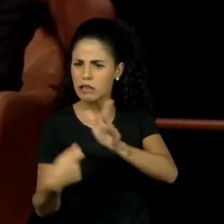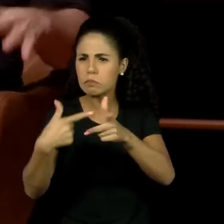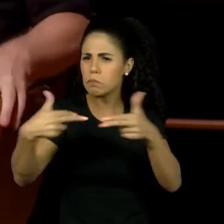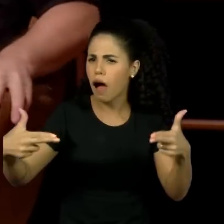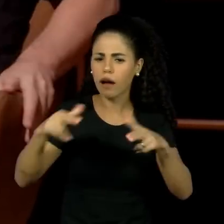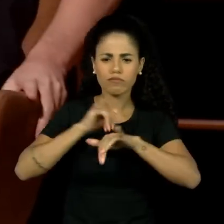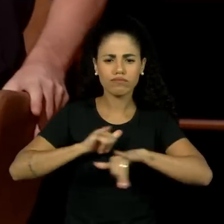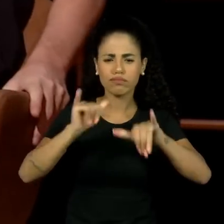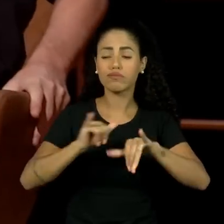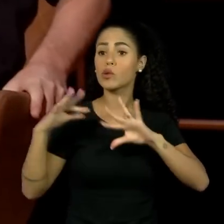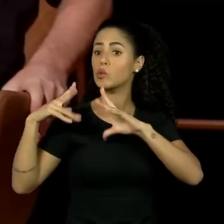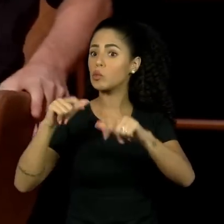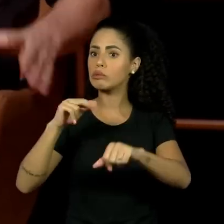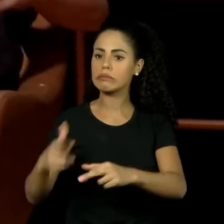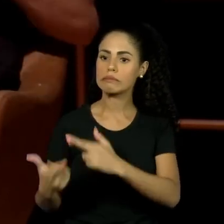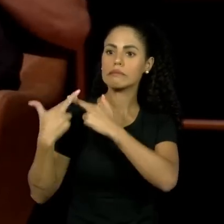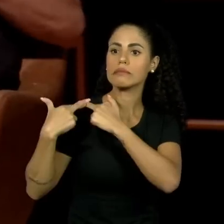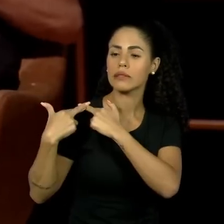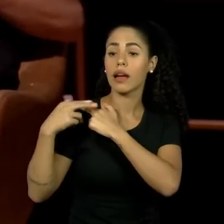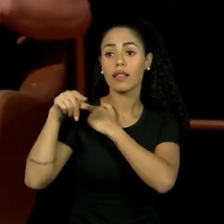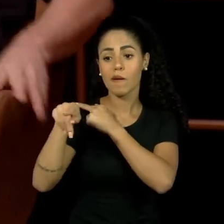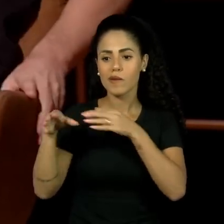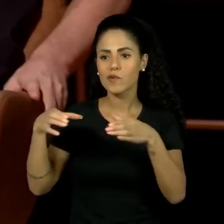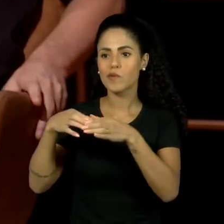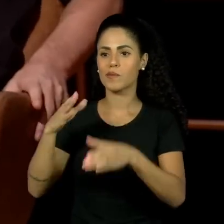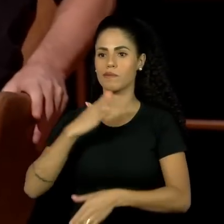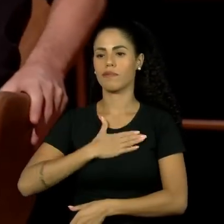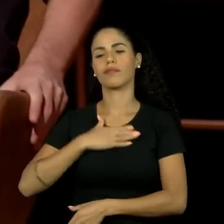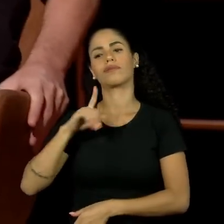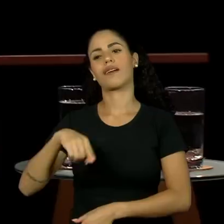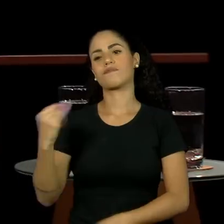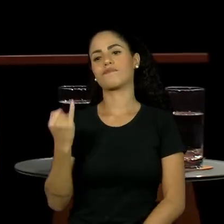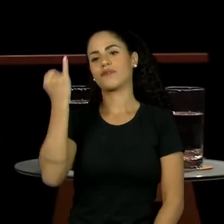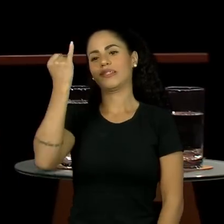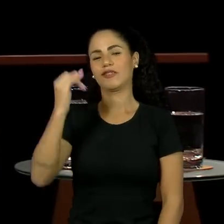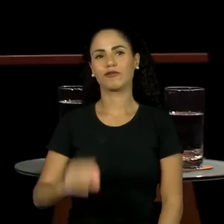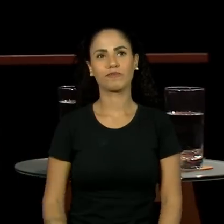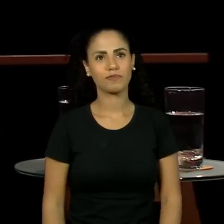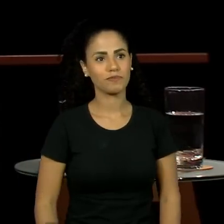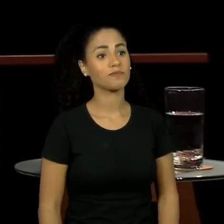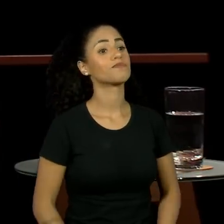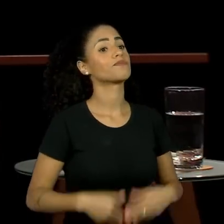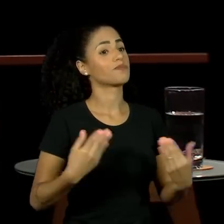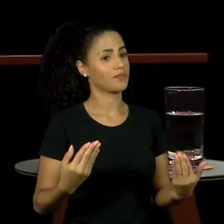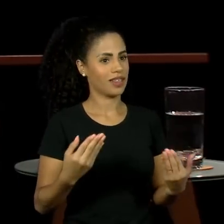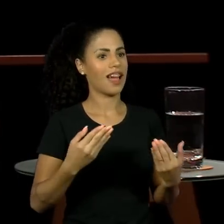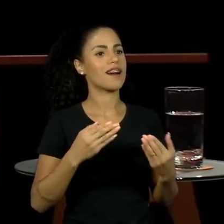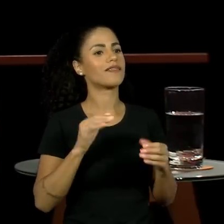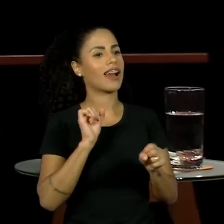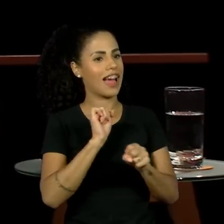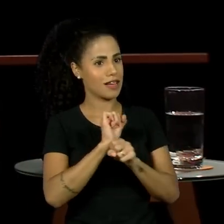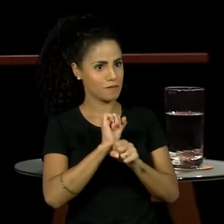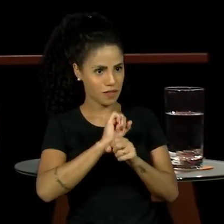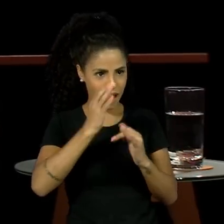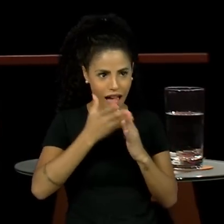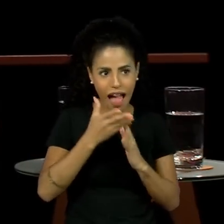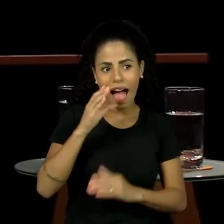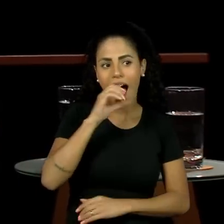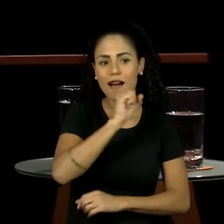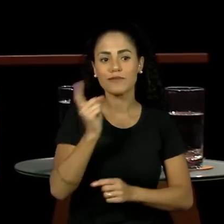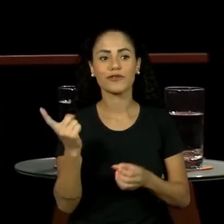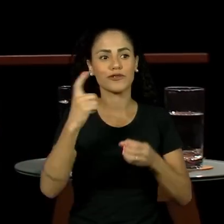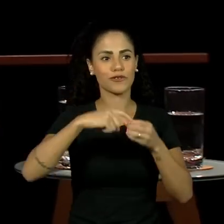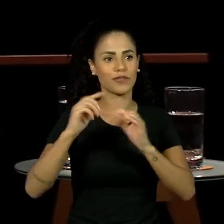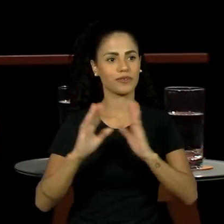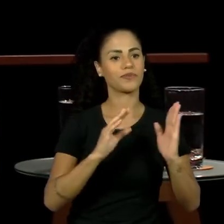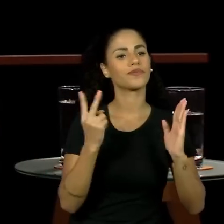enfim. Esse grupo, para mim, foi fundamental. Bom, a gente vai fazer um pequeno intervalo agora. Na volta, a